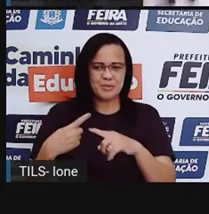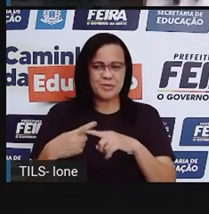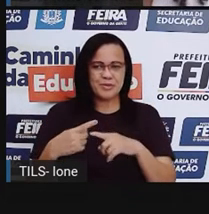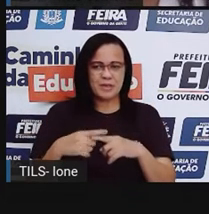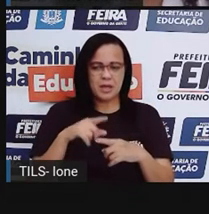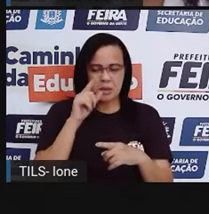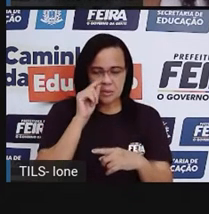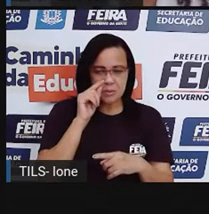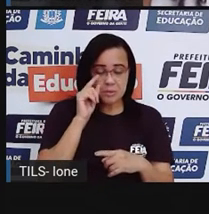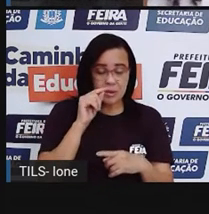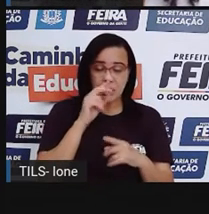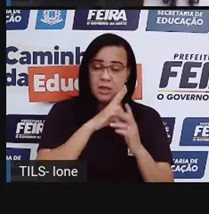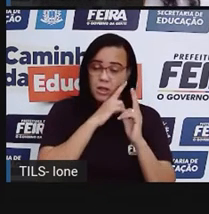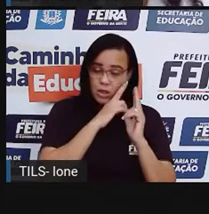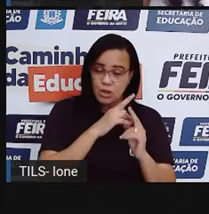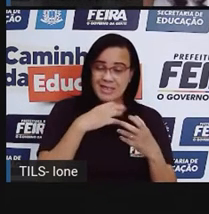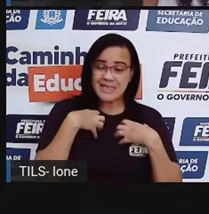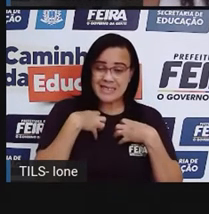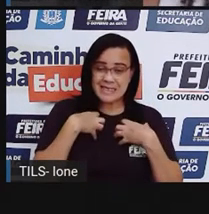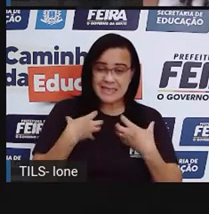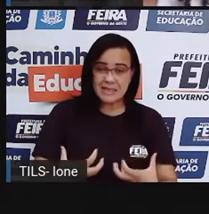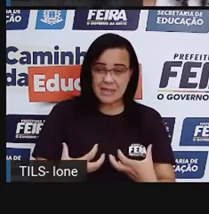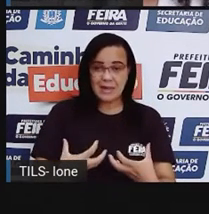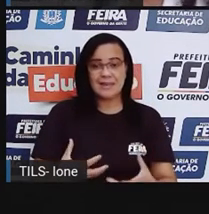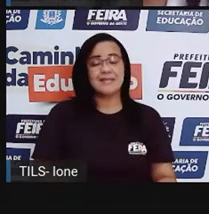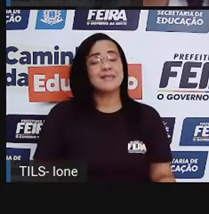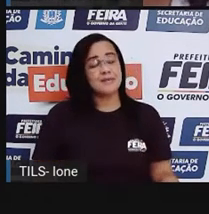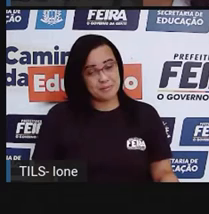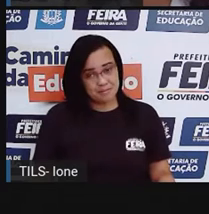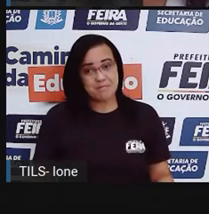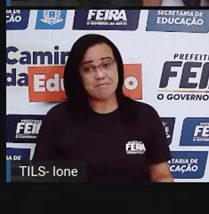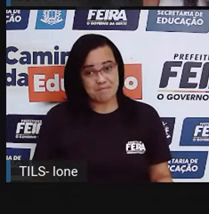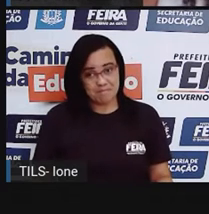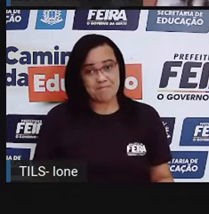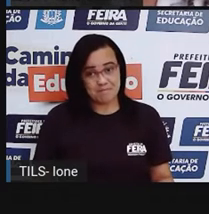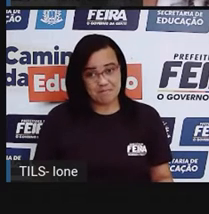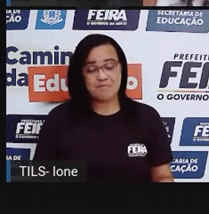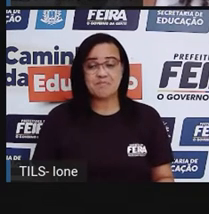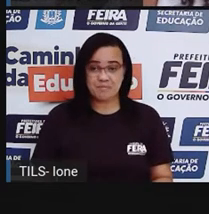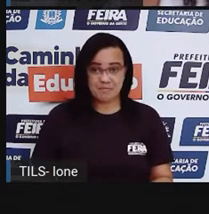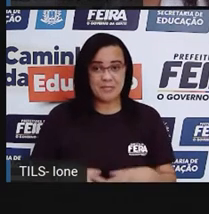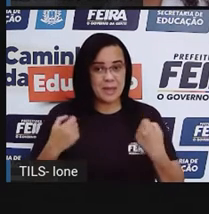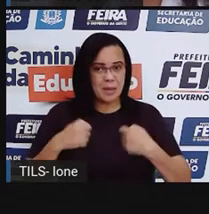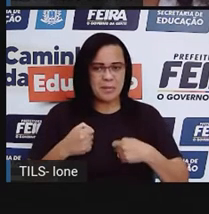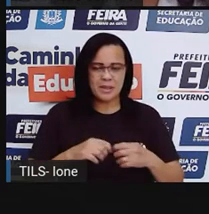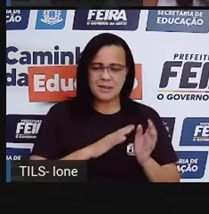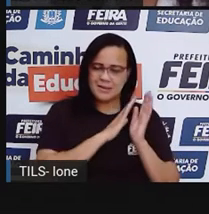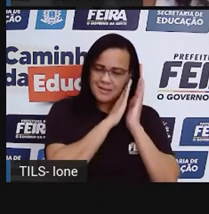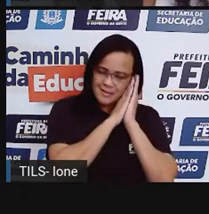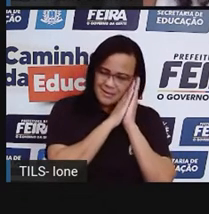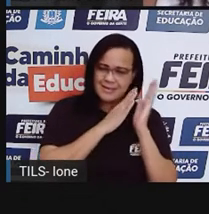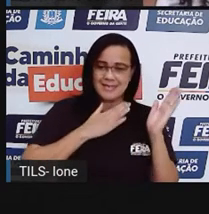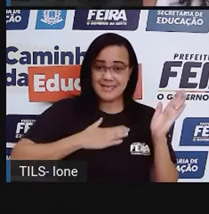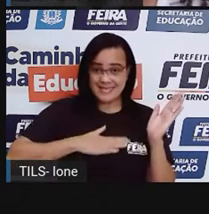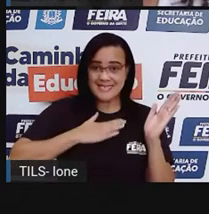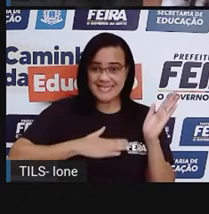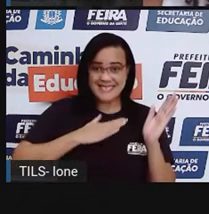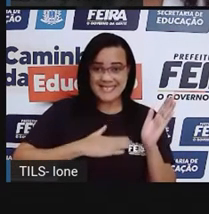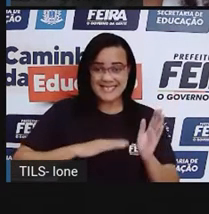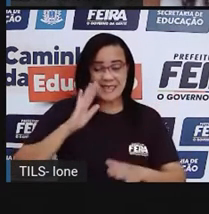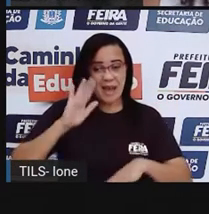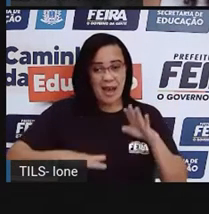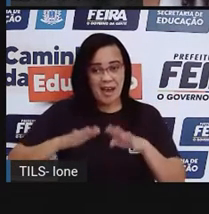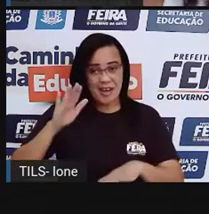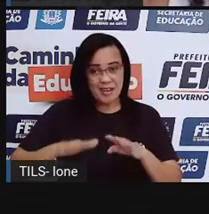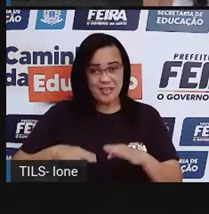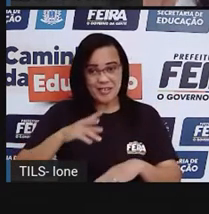ela está cansada, né? Deixa a pessoa lá, né? Se descansar, né? Não fique irritando a pessoa, não. Tem pessoas,